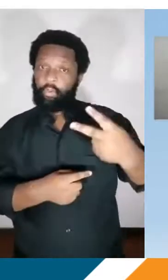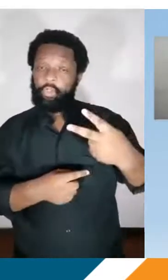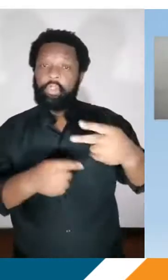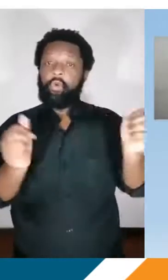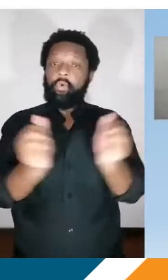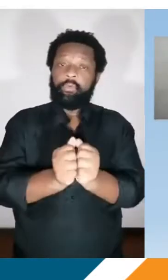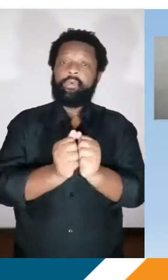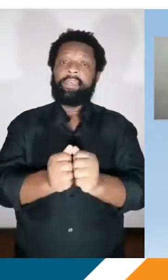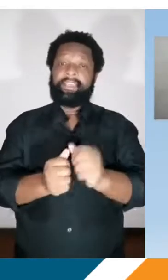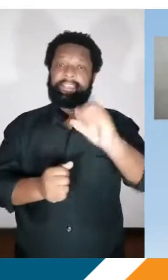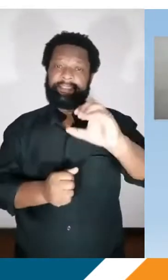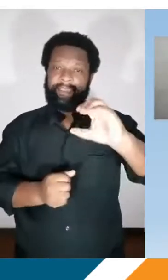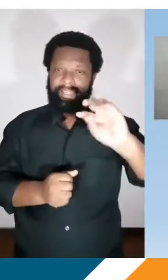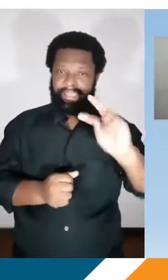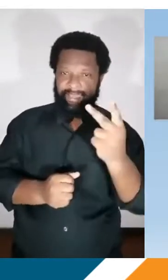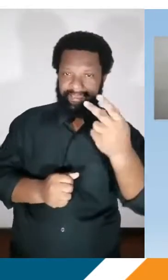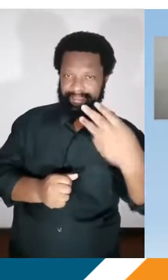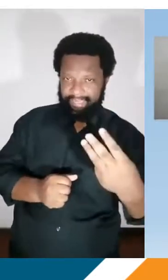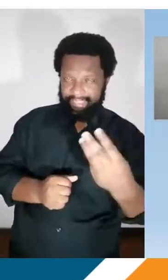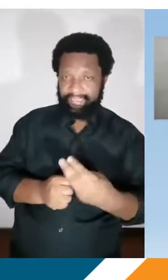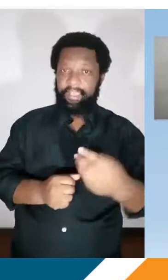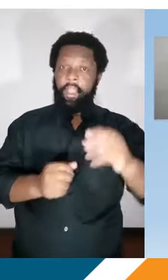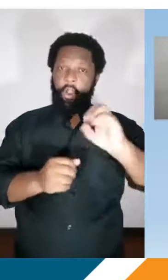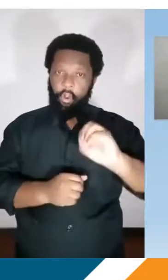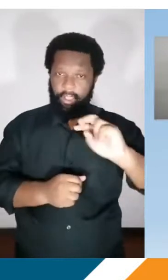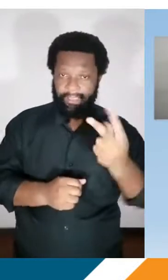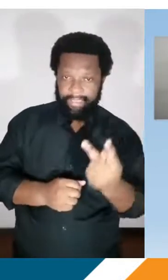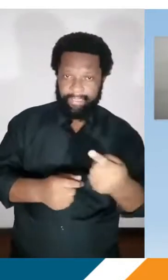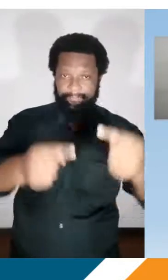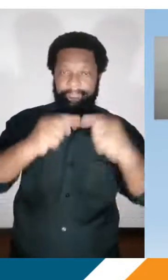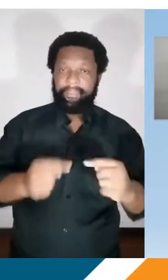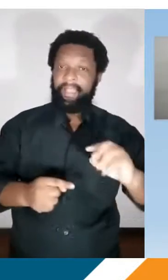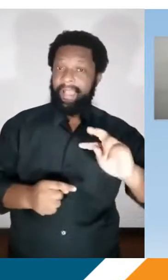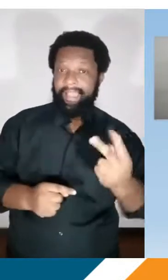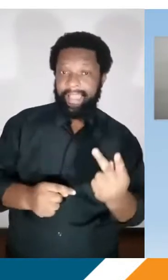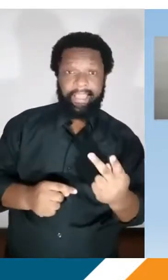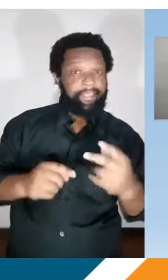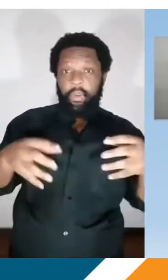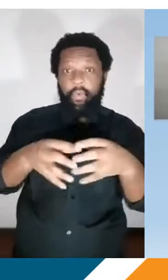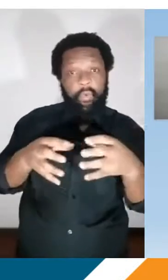carbono 2, tem um grupo CH3, OH, H e todo